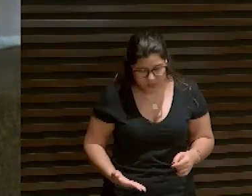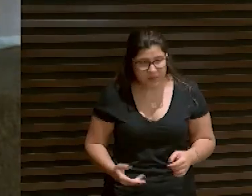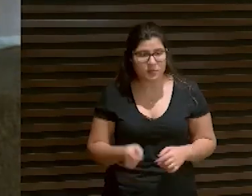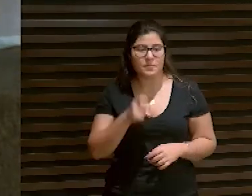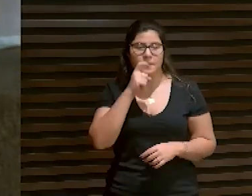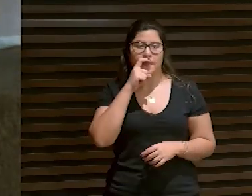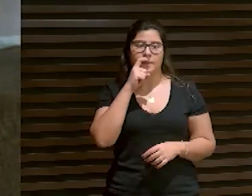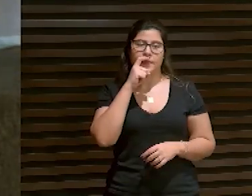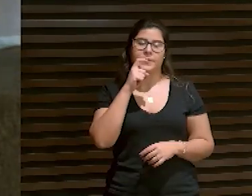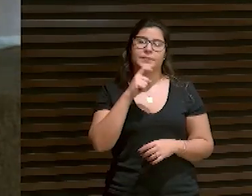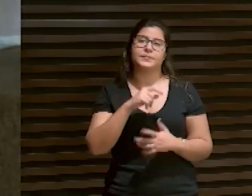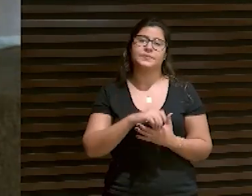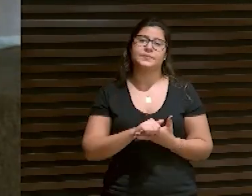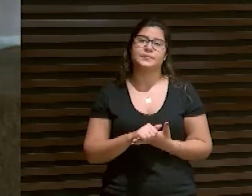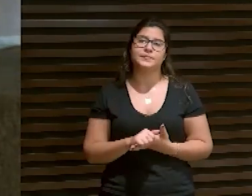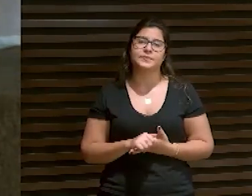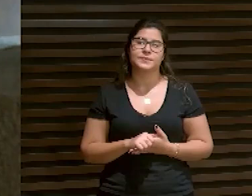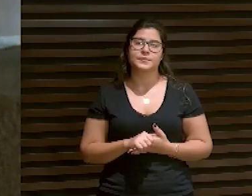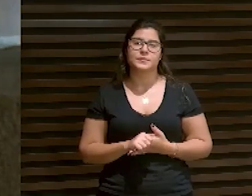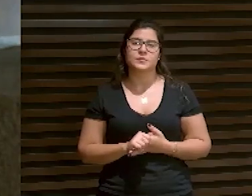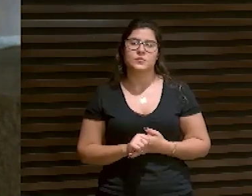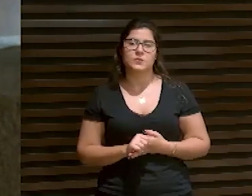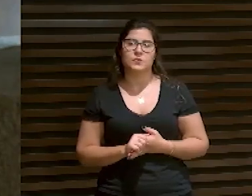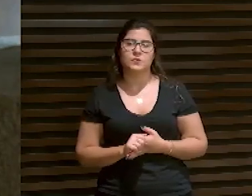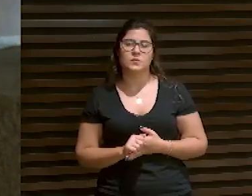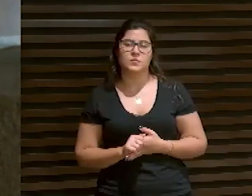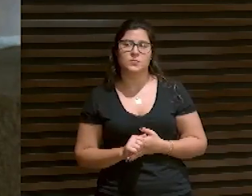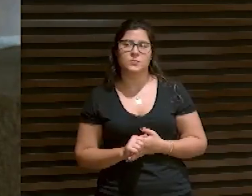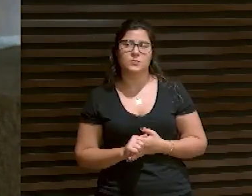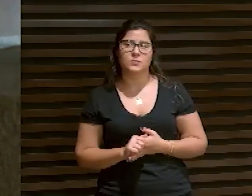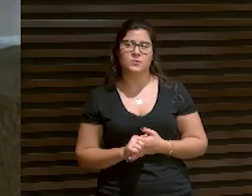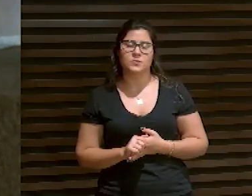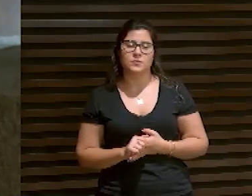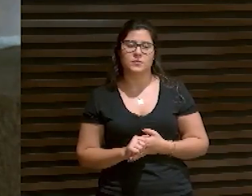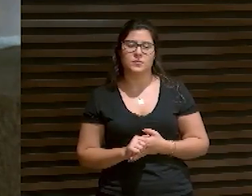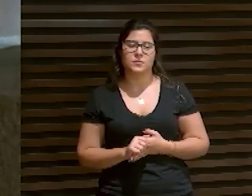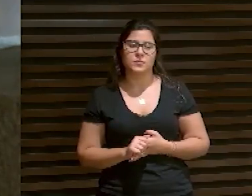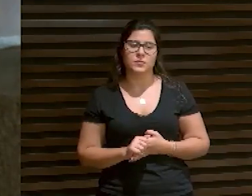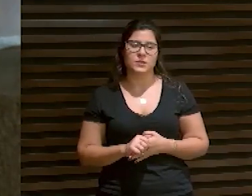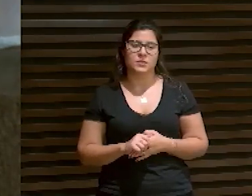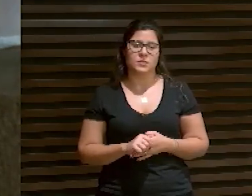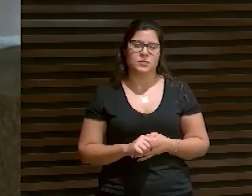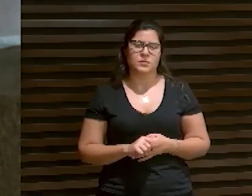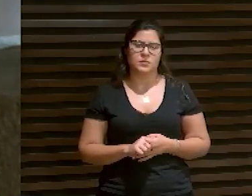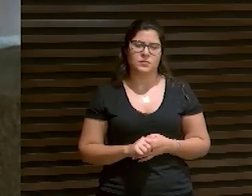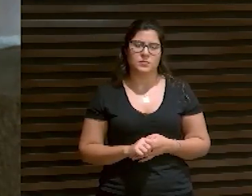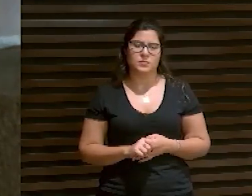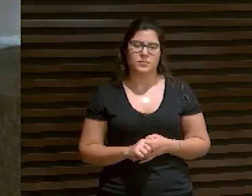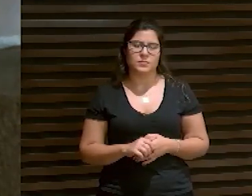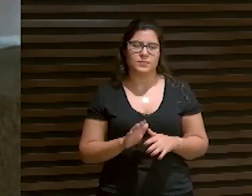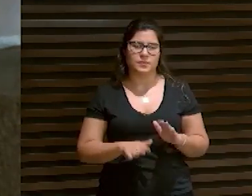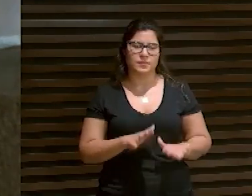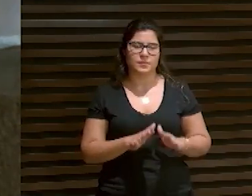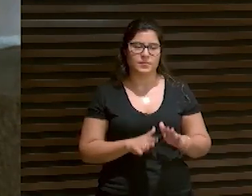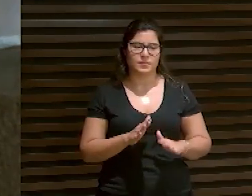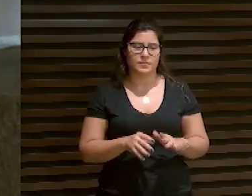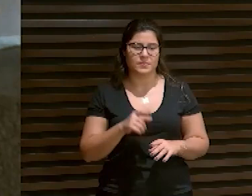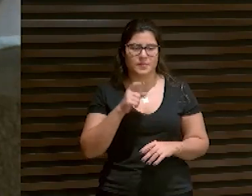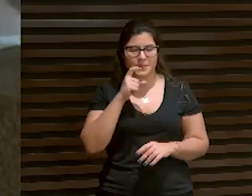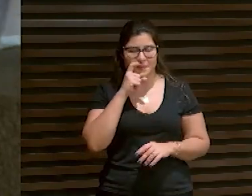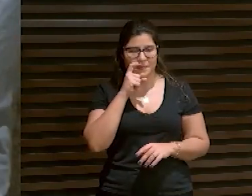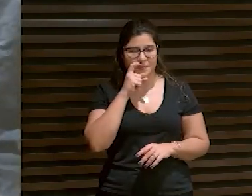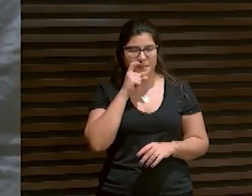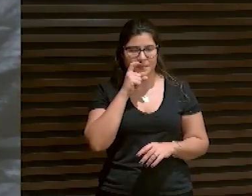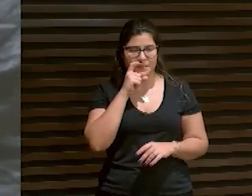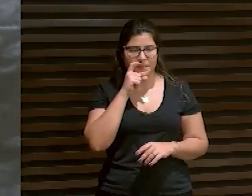pai ele pode não irar-se porque de fato o filho está desobedecendo. Mas o pai pode se armar tanto que ele fica